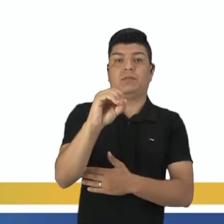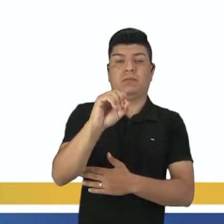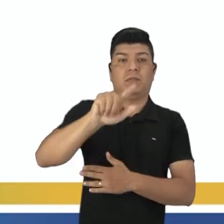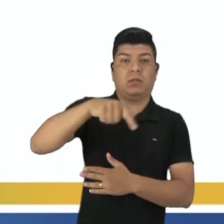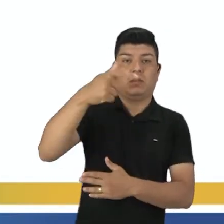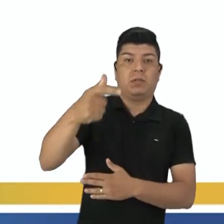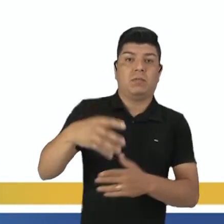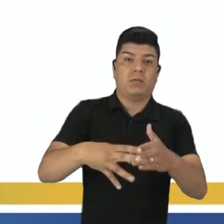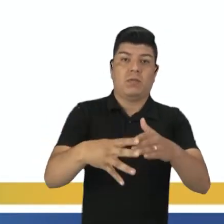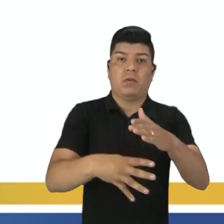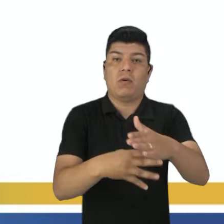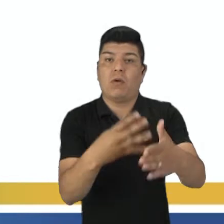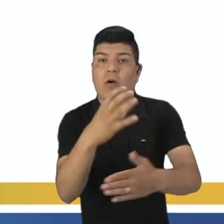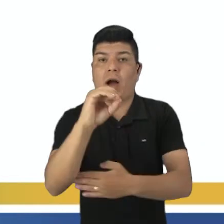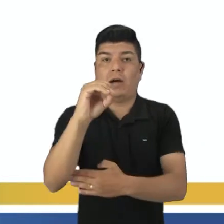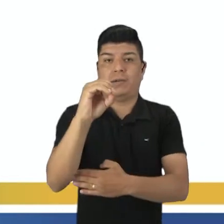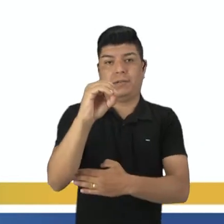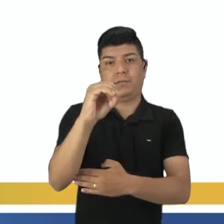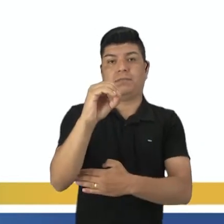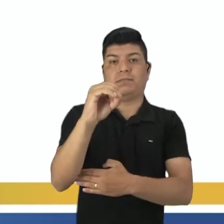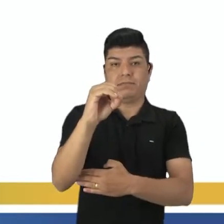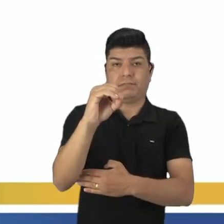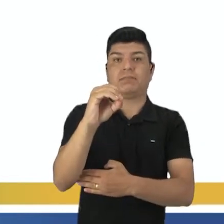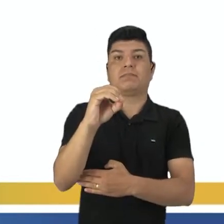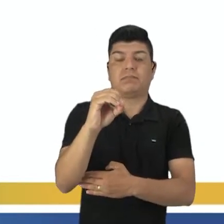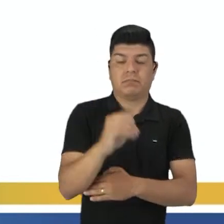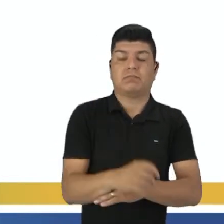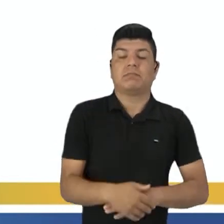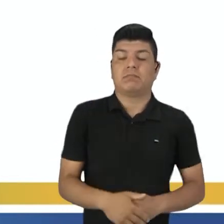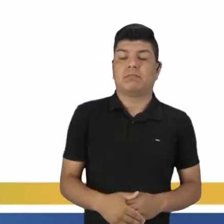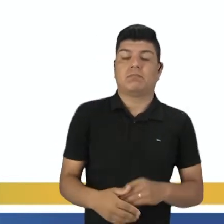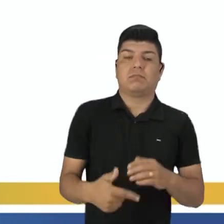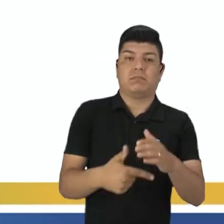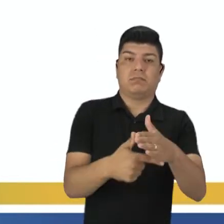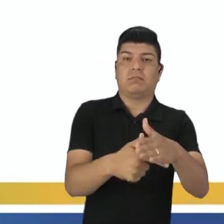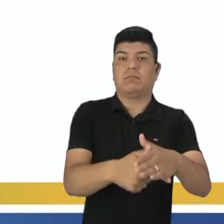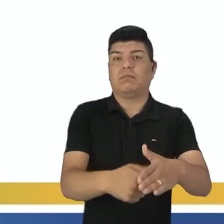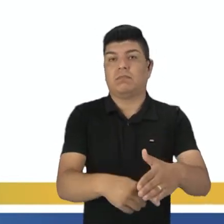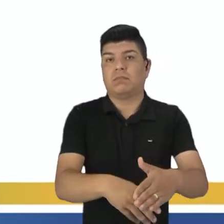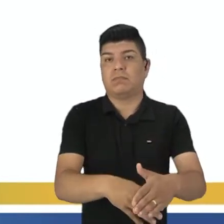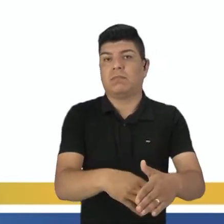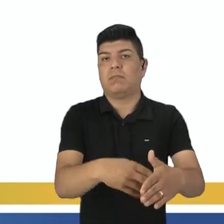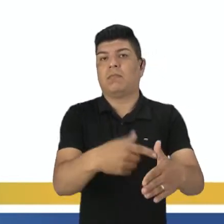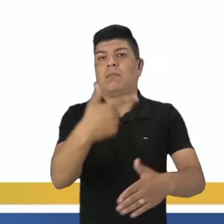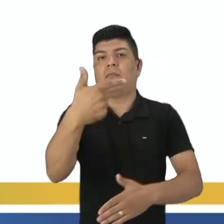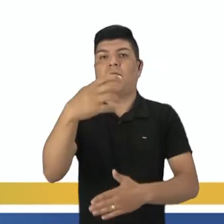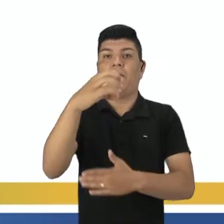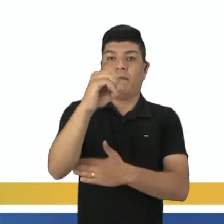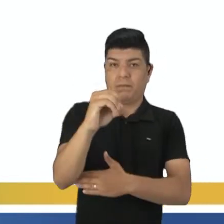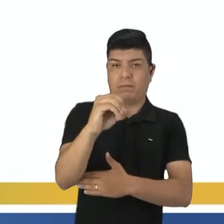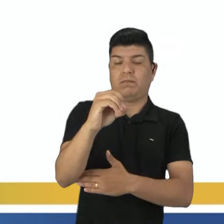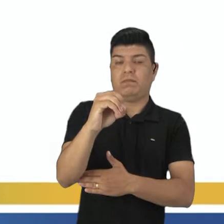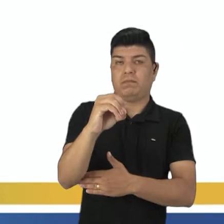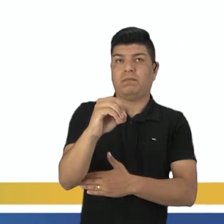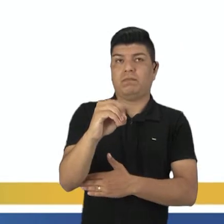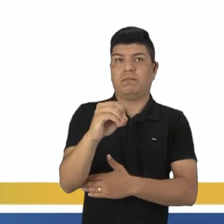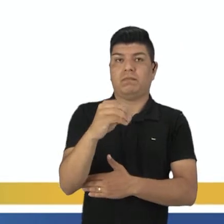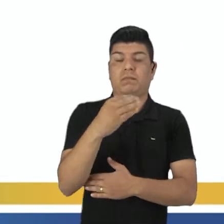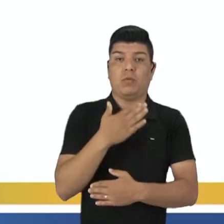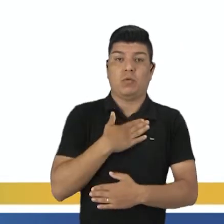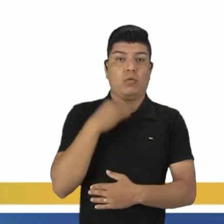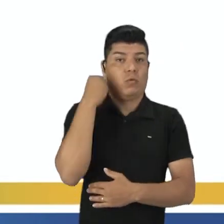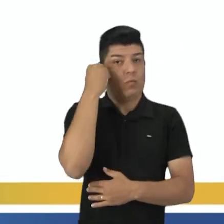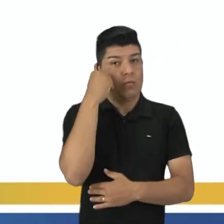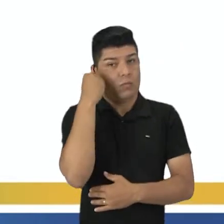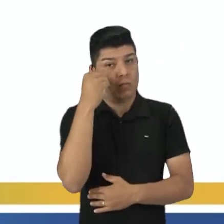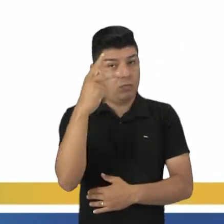40 vezes. Então, se a gente repetir esse experimento por 20 vezes, olha o que aconteceu. Isso foi no meu experimento, né? No seu experimento